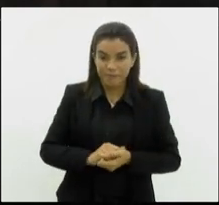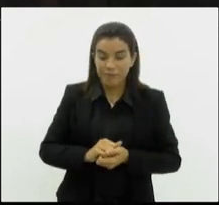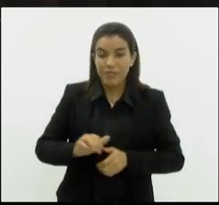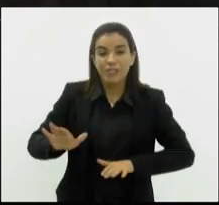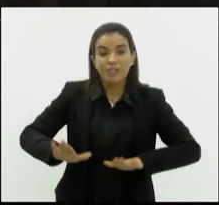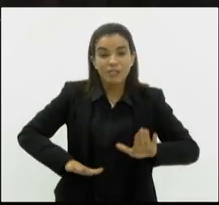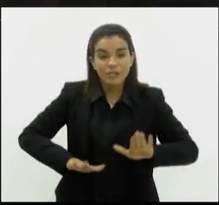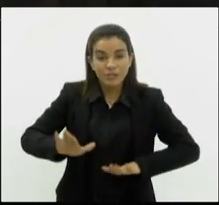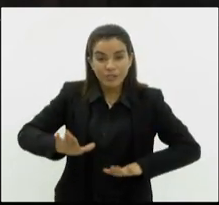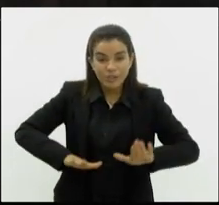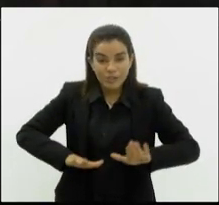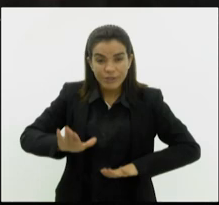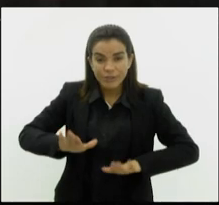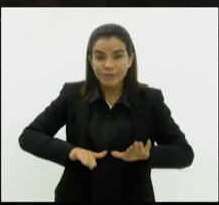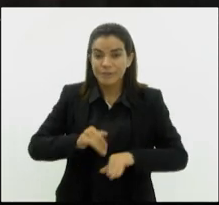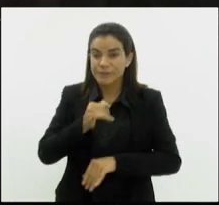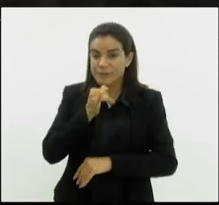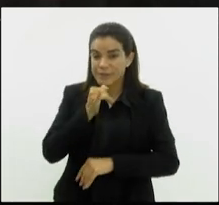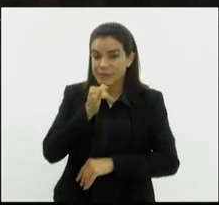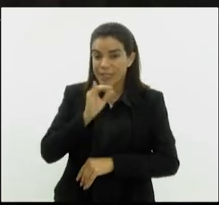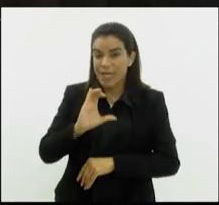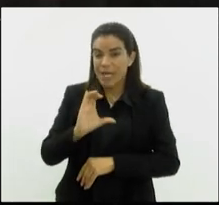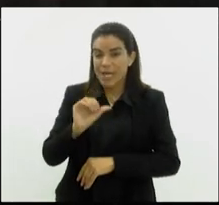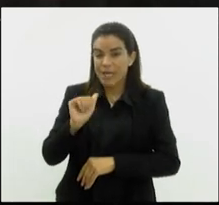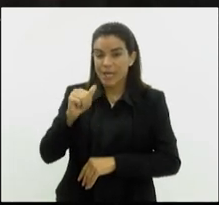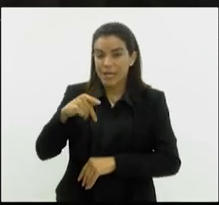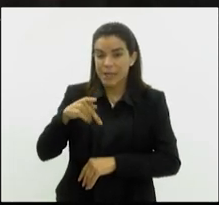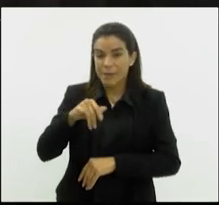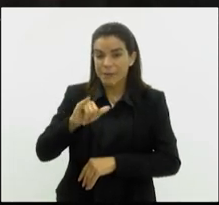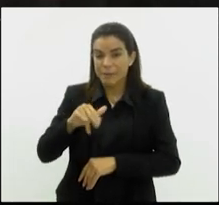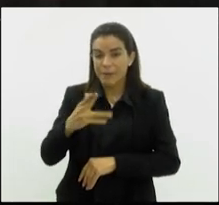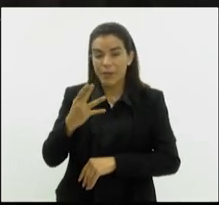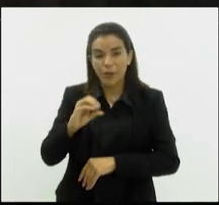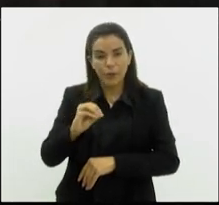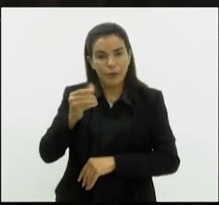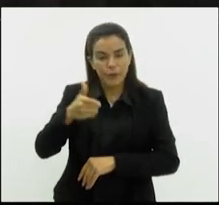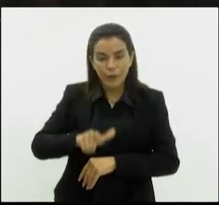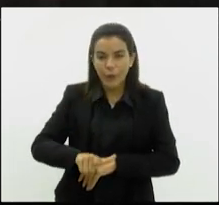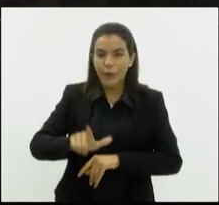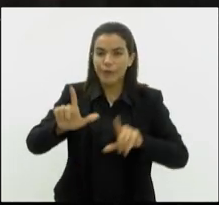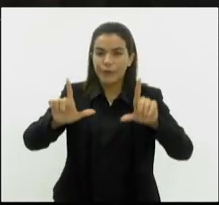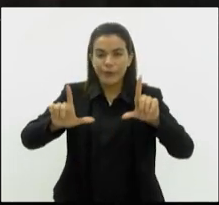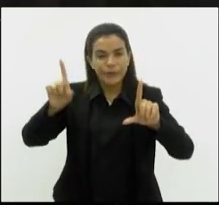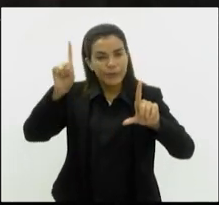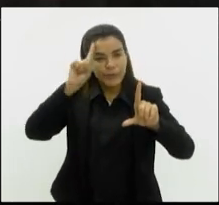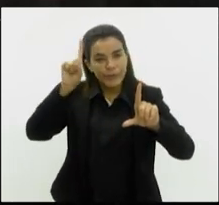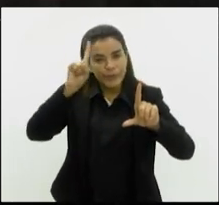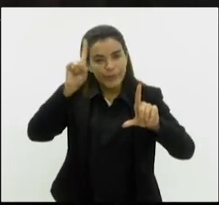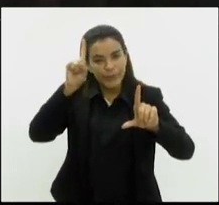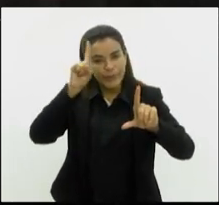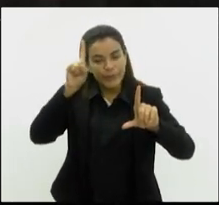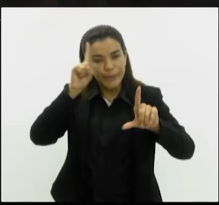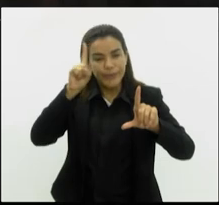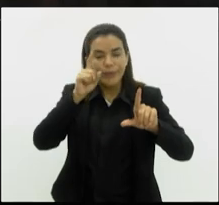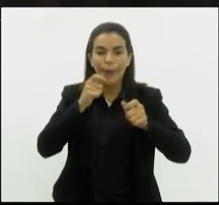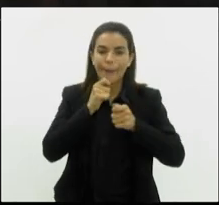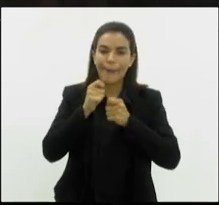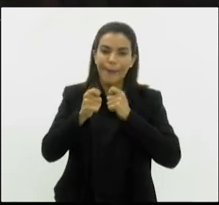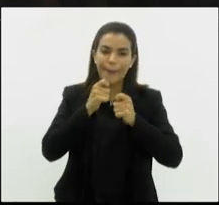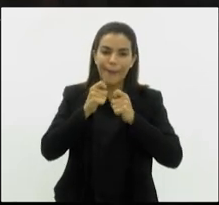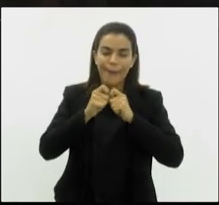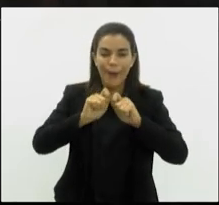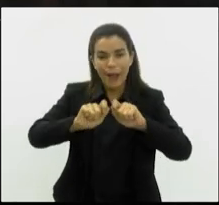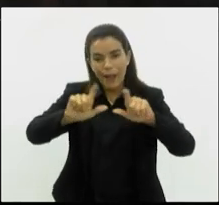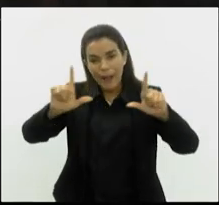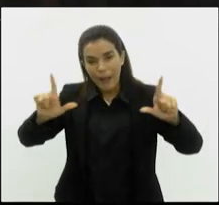Jacarepaguá, por exemplo, Campinho, todo dia está no noticiário. Perto